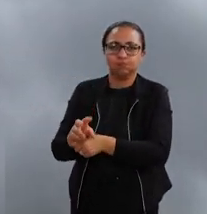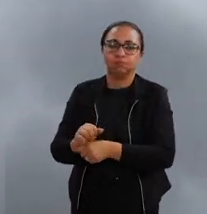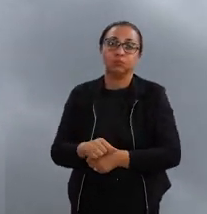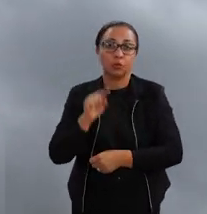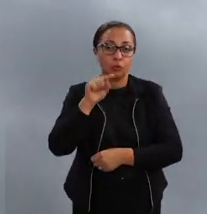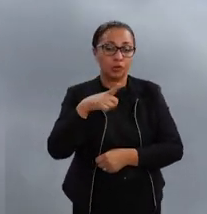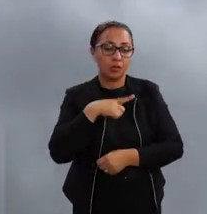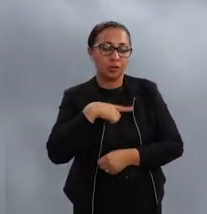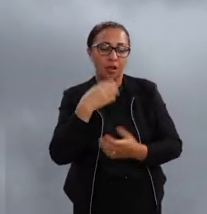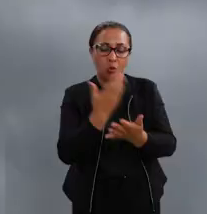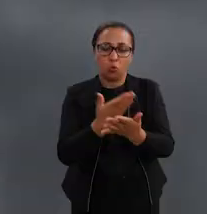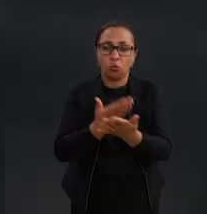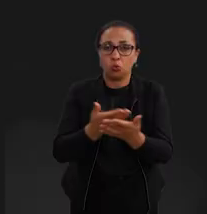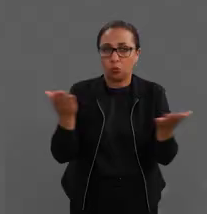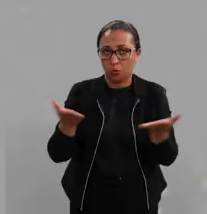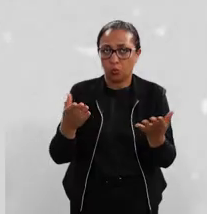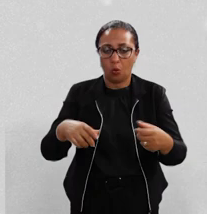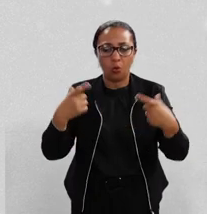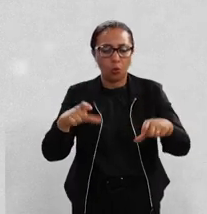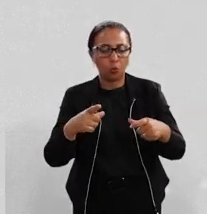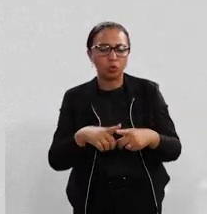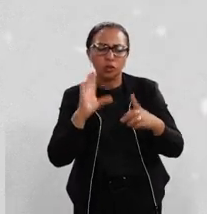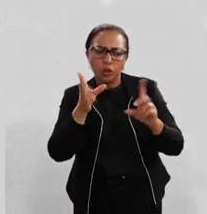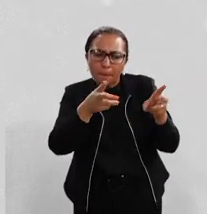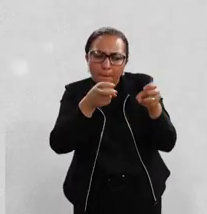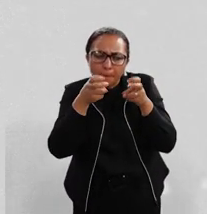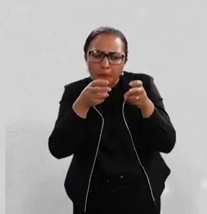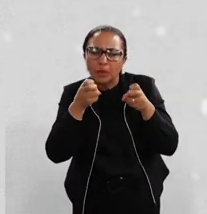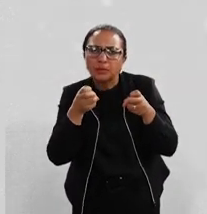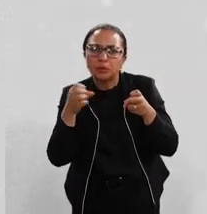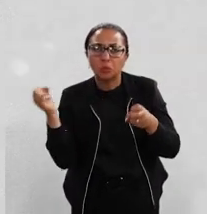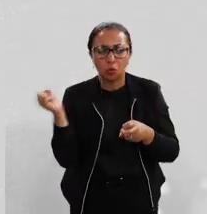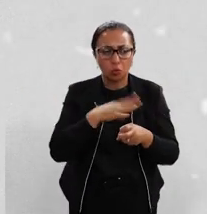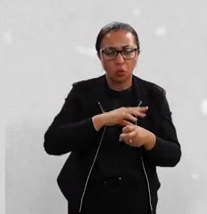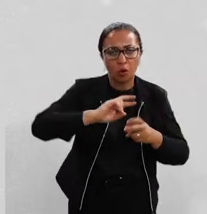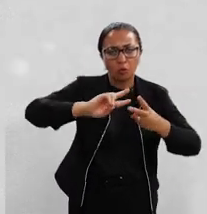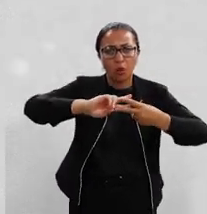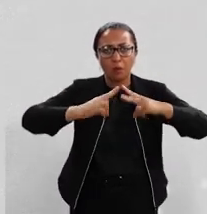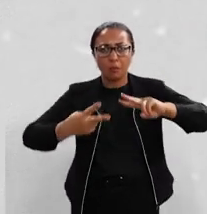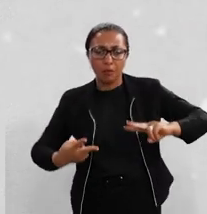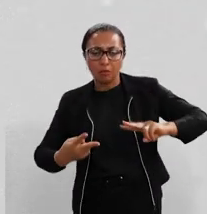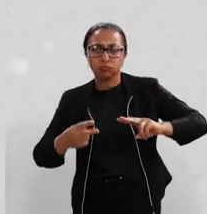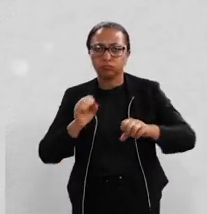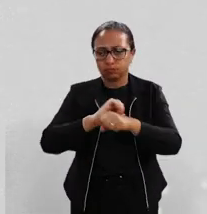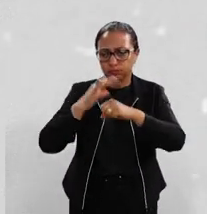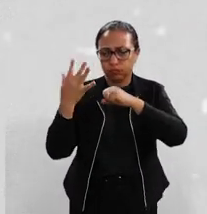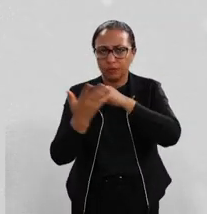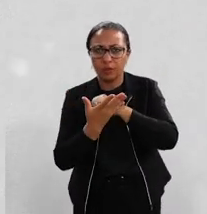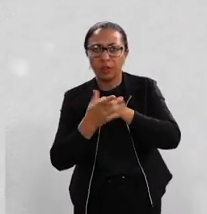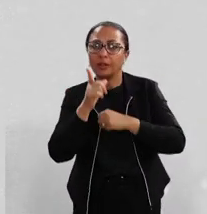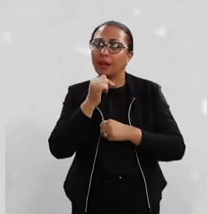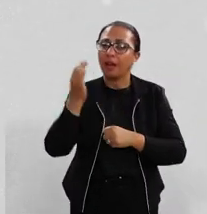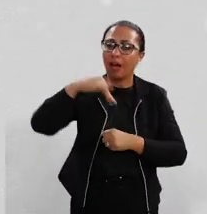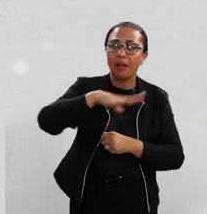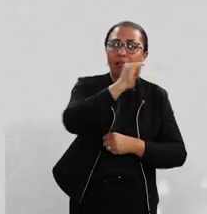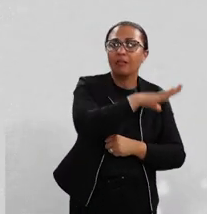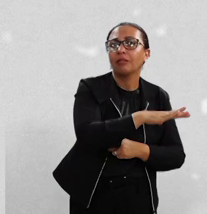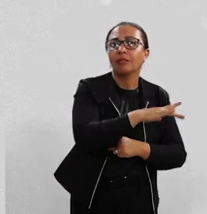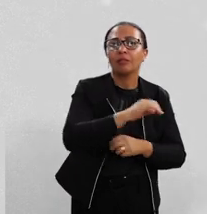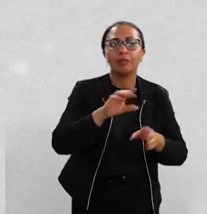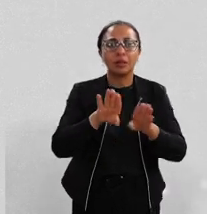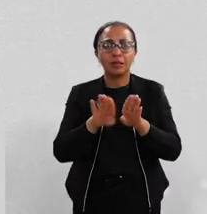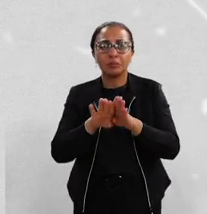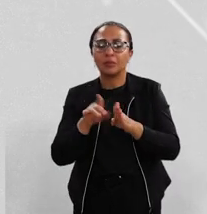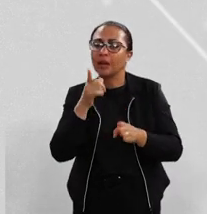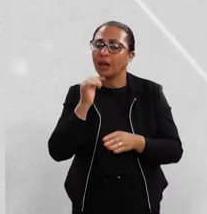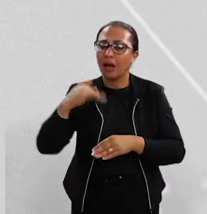vírus. Você tem estudos hoje onde a gente já identifica novas espécies de coronavírus no mar, água do mar, água